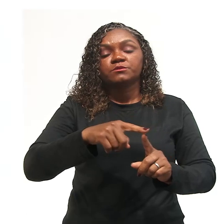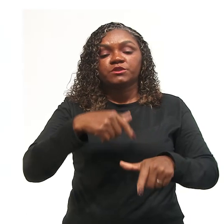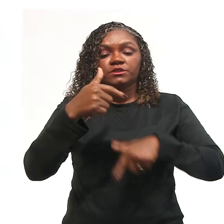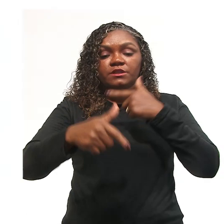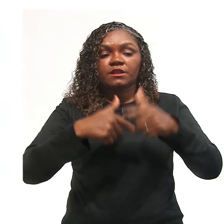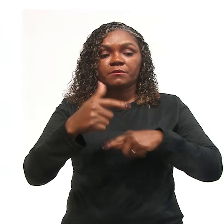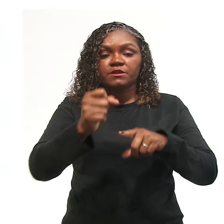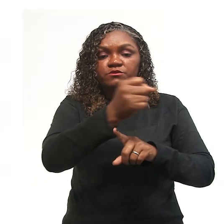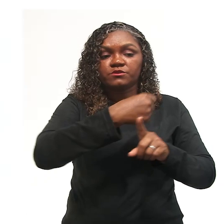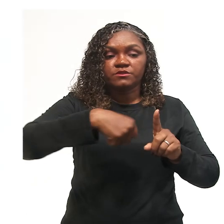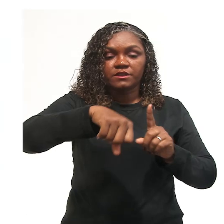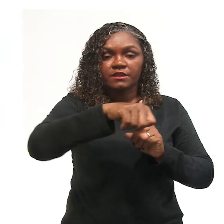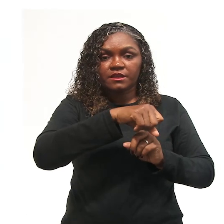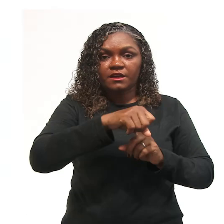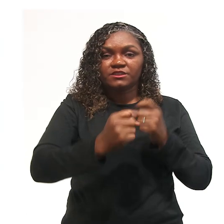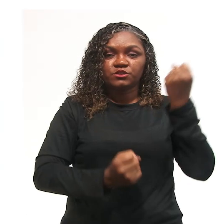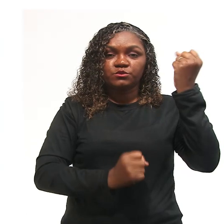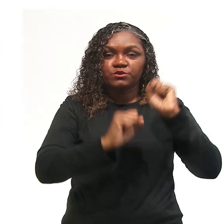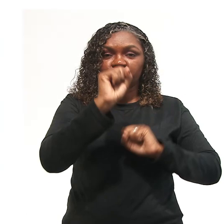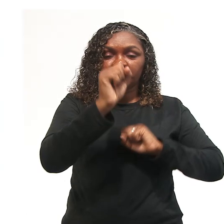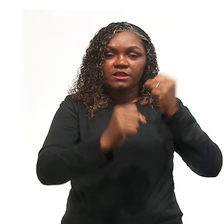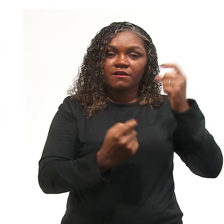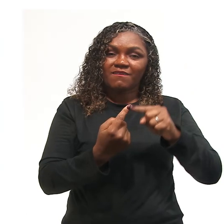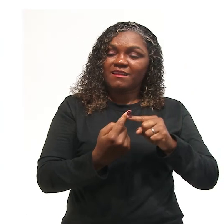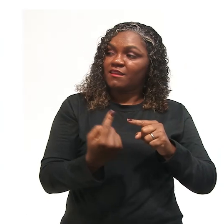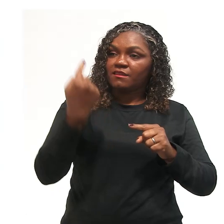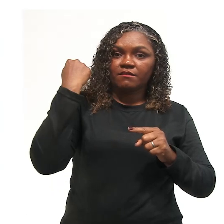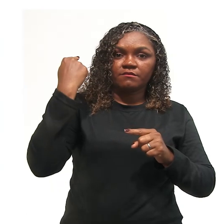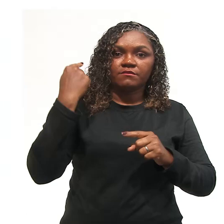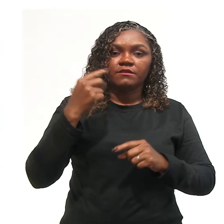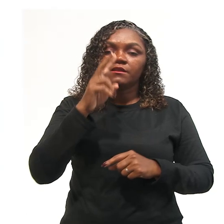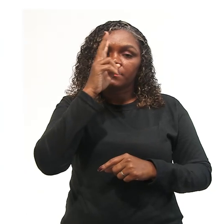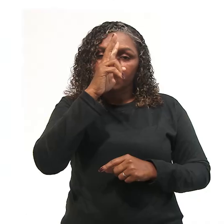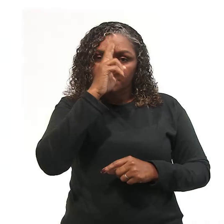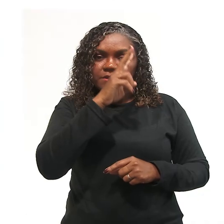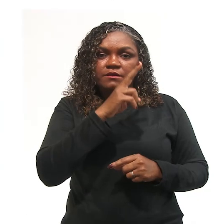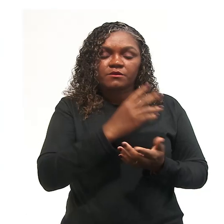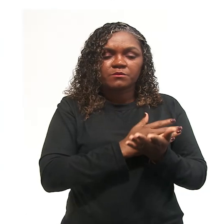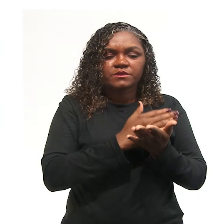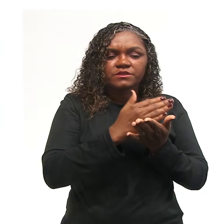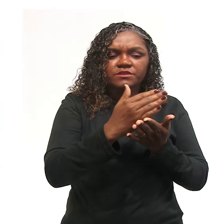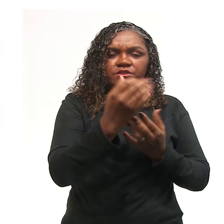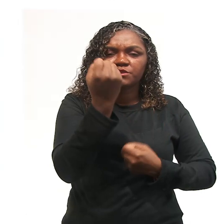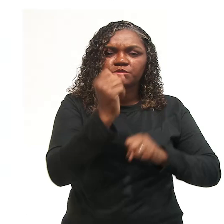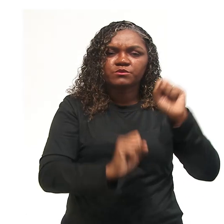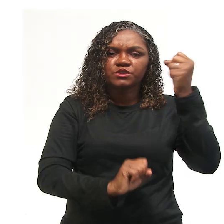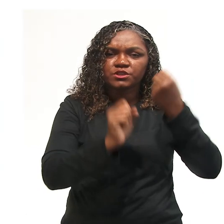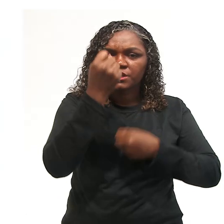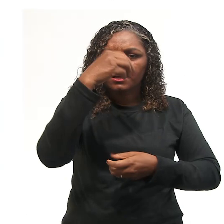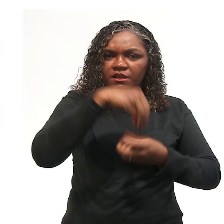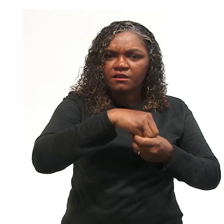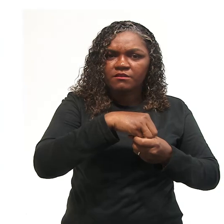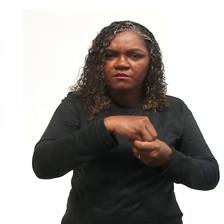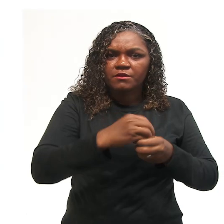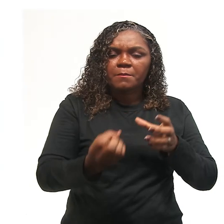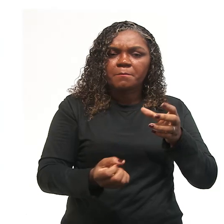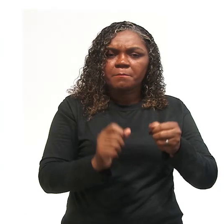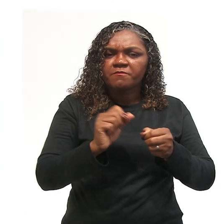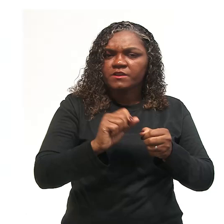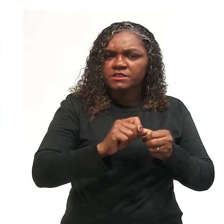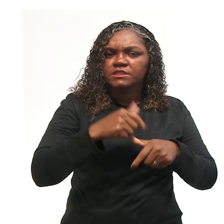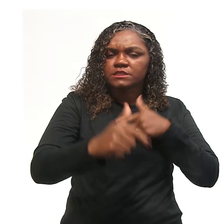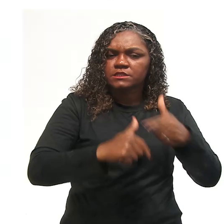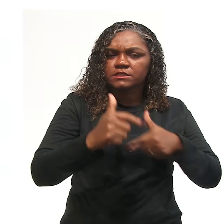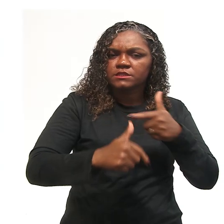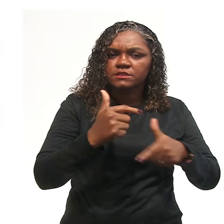da sociedade industrial. No início, quando a produção industrial começou, o que se imaginava?